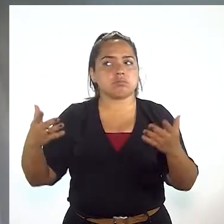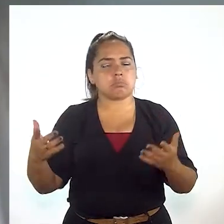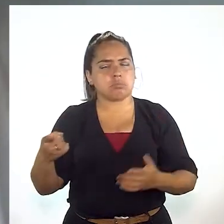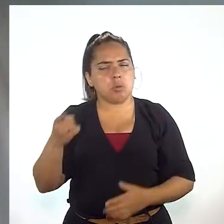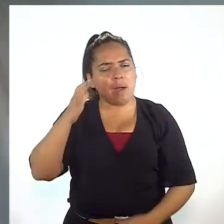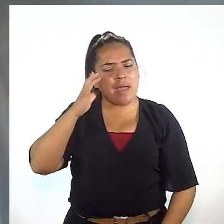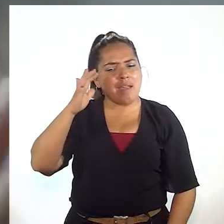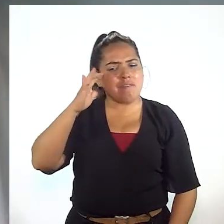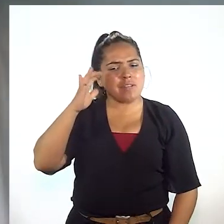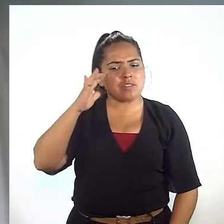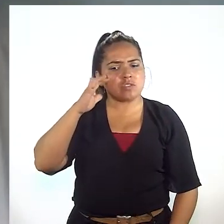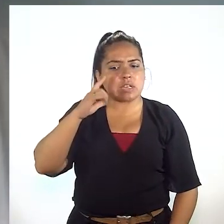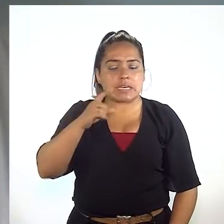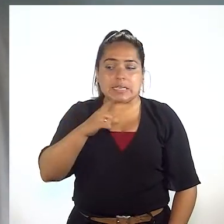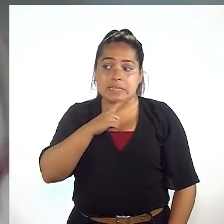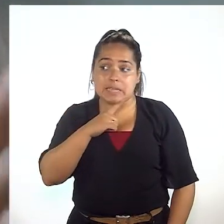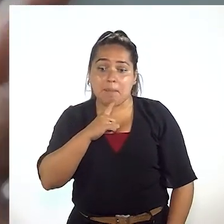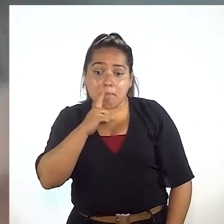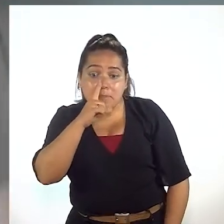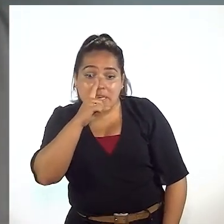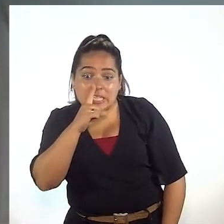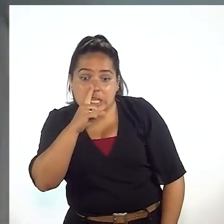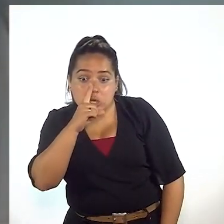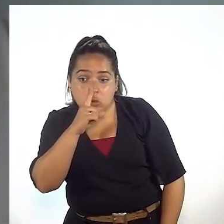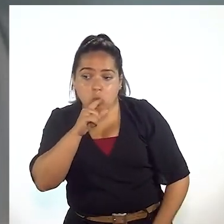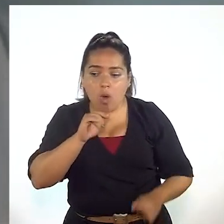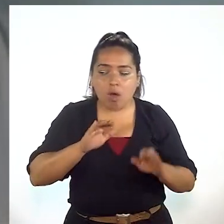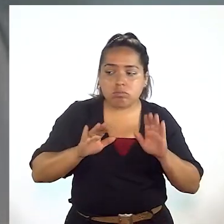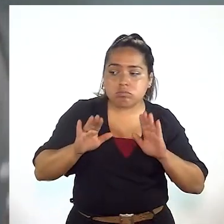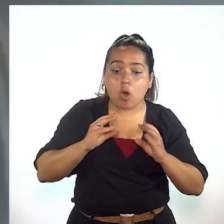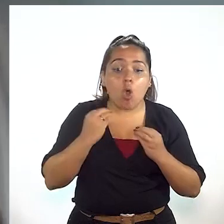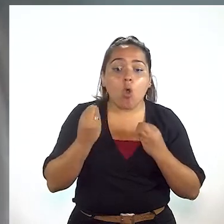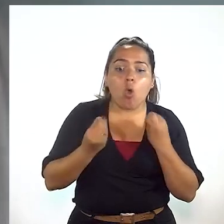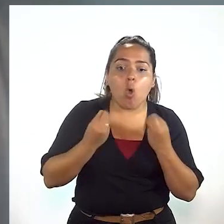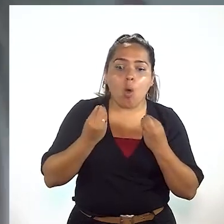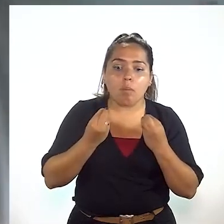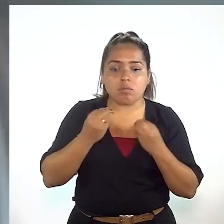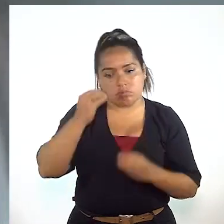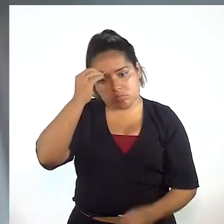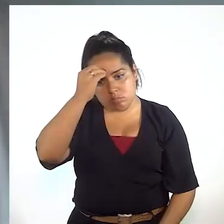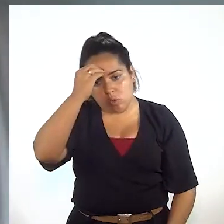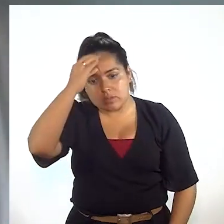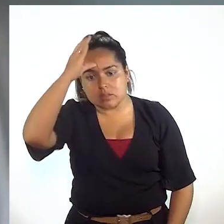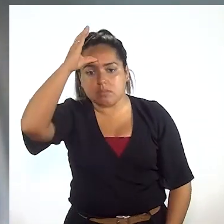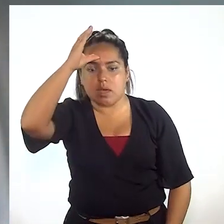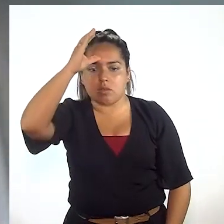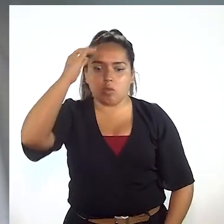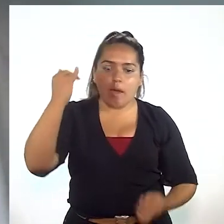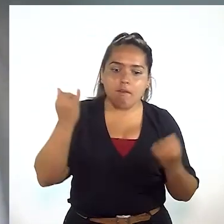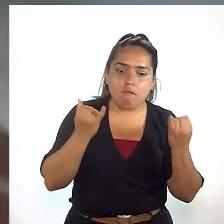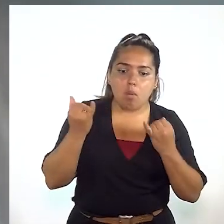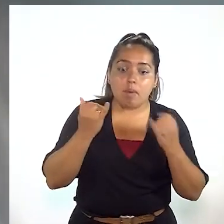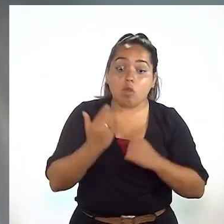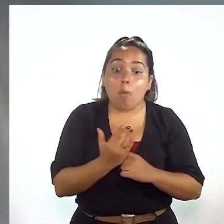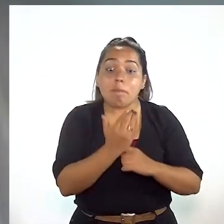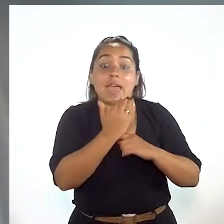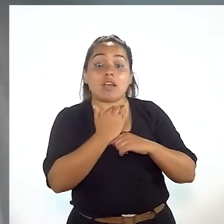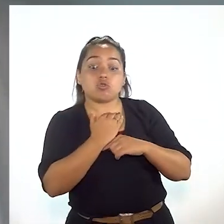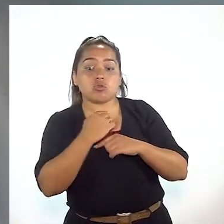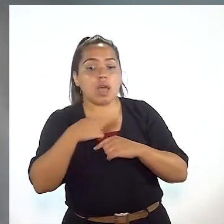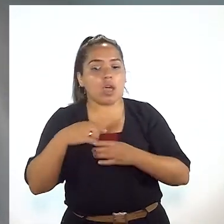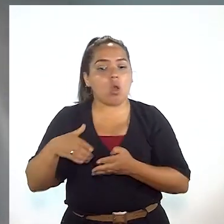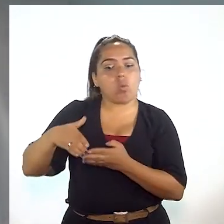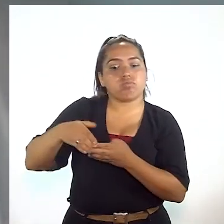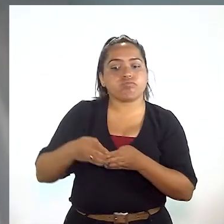aí de espaço, para não arriscar e se quebrar, mas assim arriscar com base, com informação, com